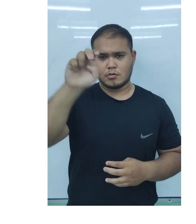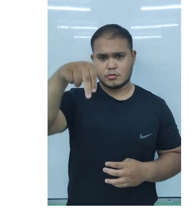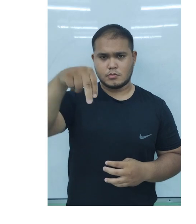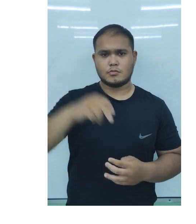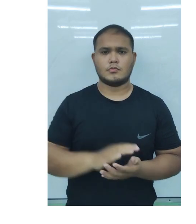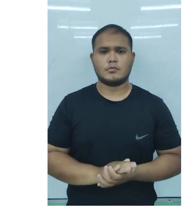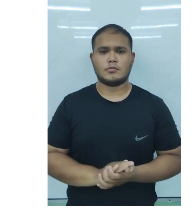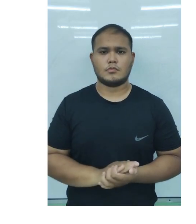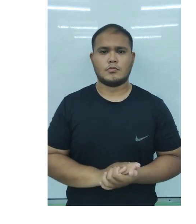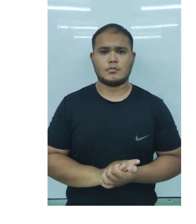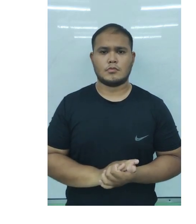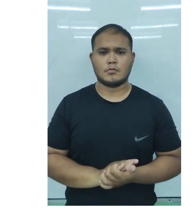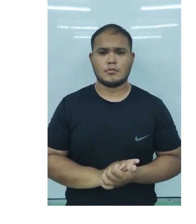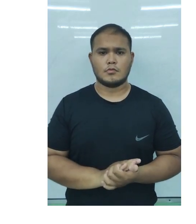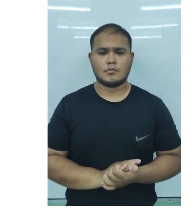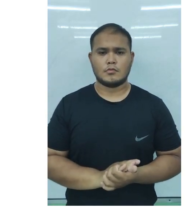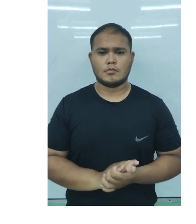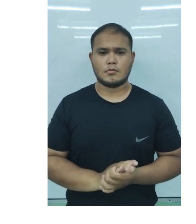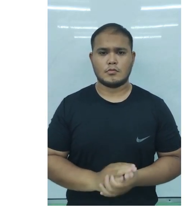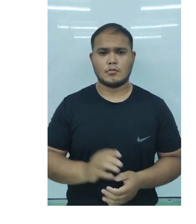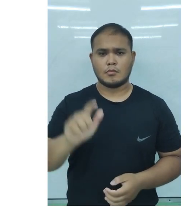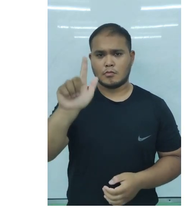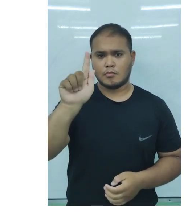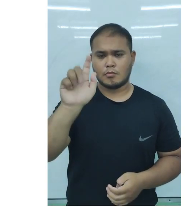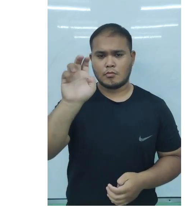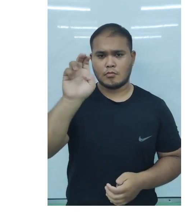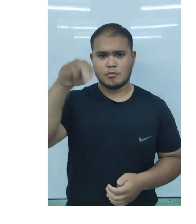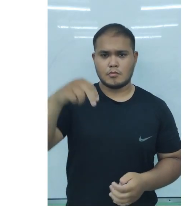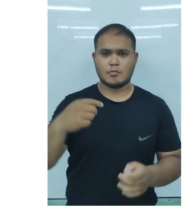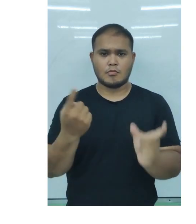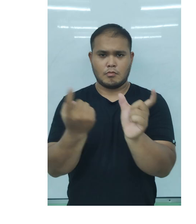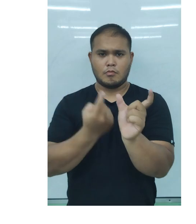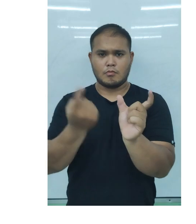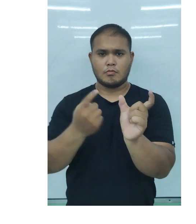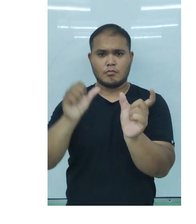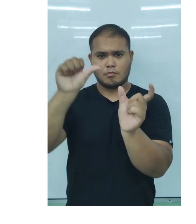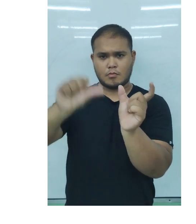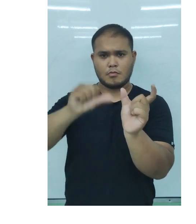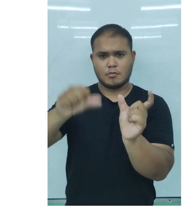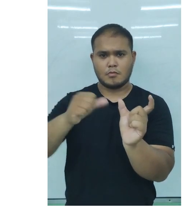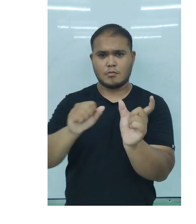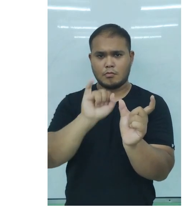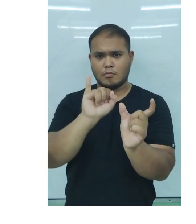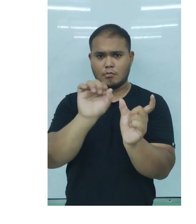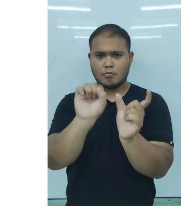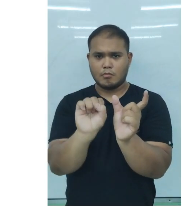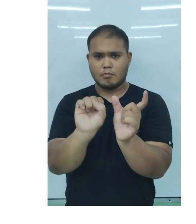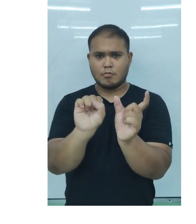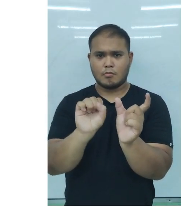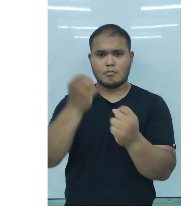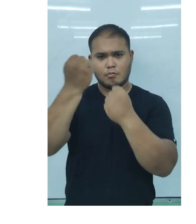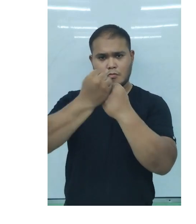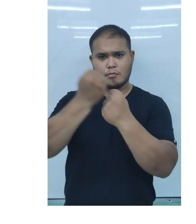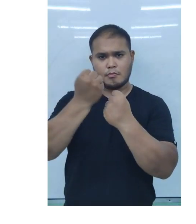singular. E essa desinência is nós vamos substituir por io ou